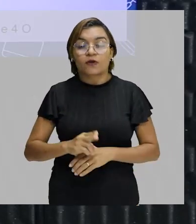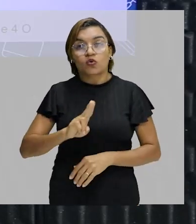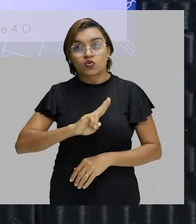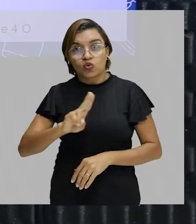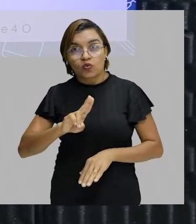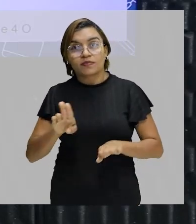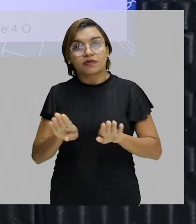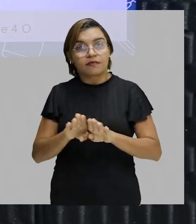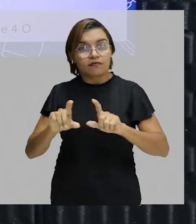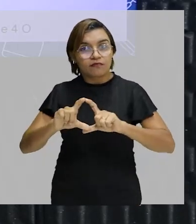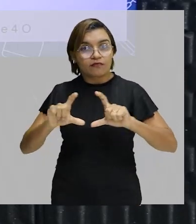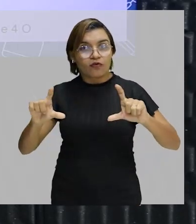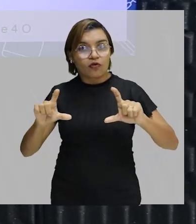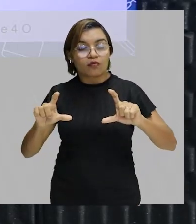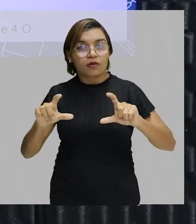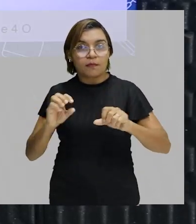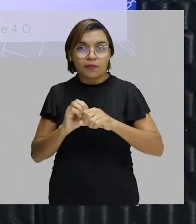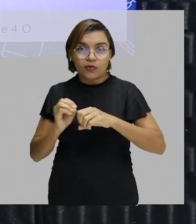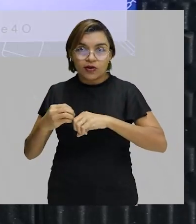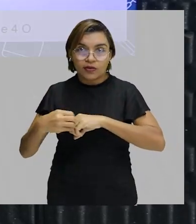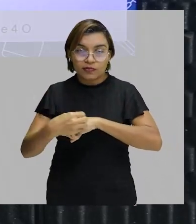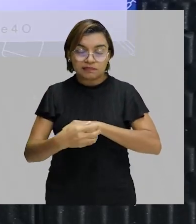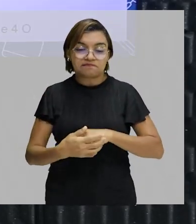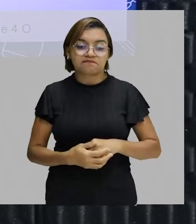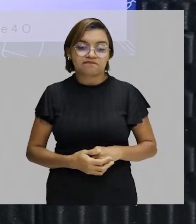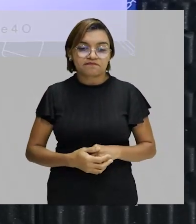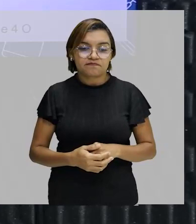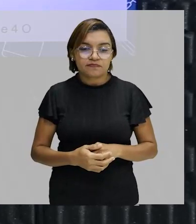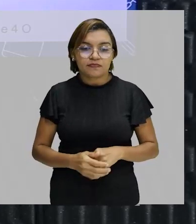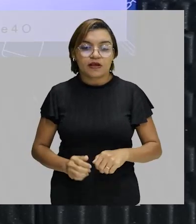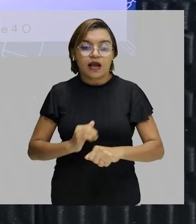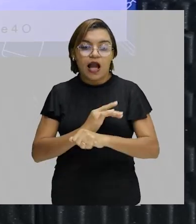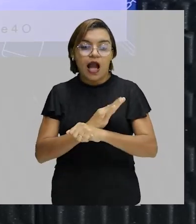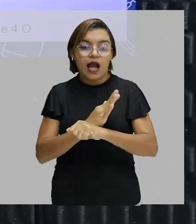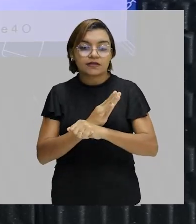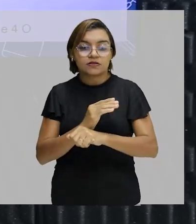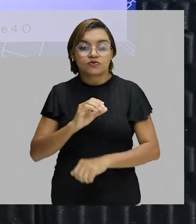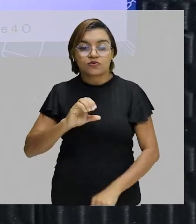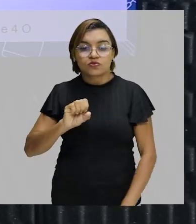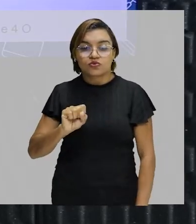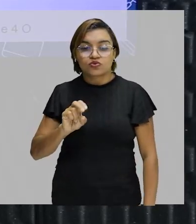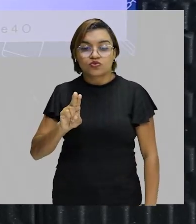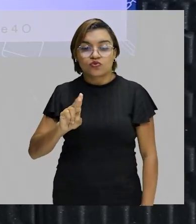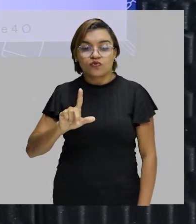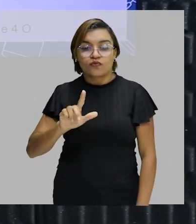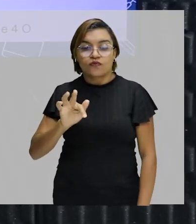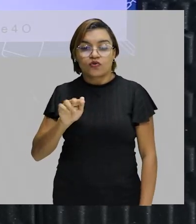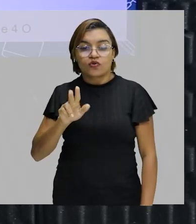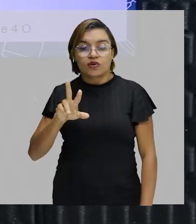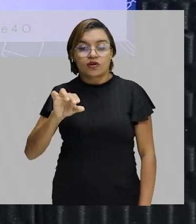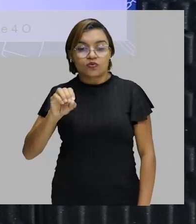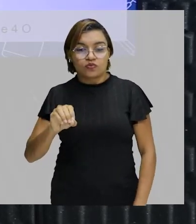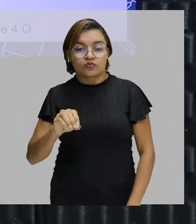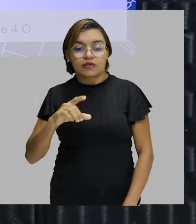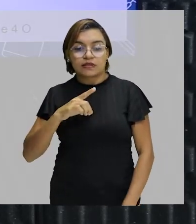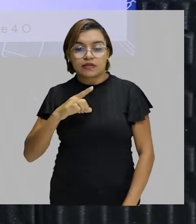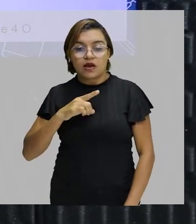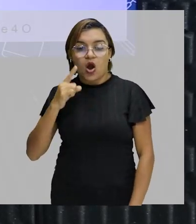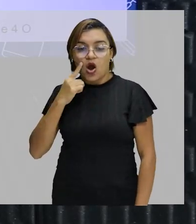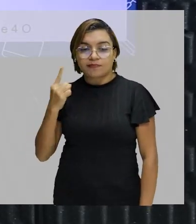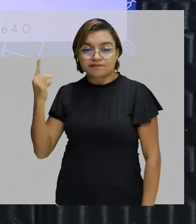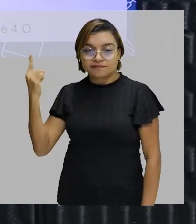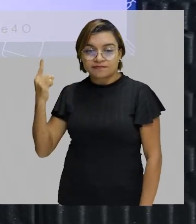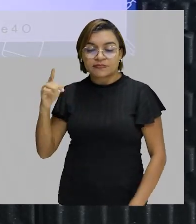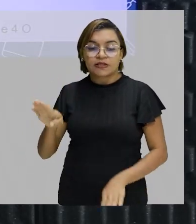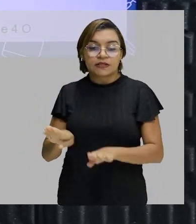fórmula molecular. Para o ácido sulfúrico, H2SO4. Para a sacarose, o açúcar de mesa,